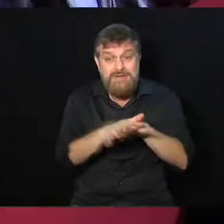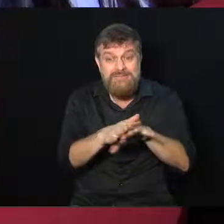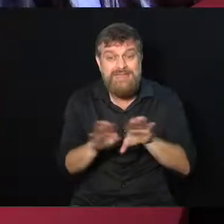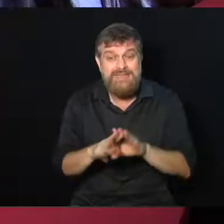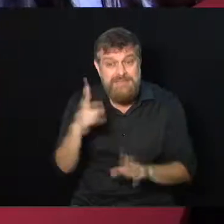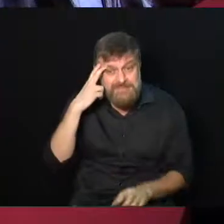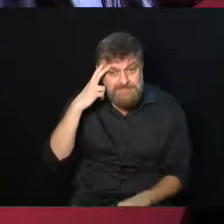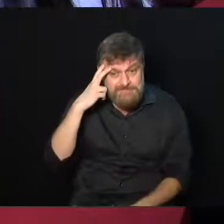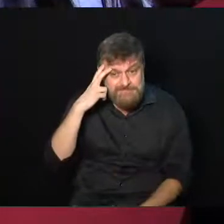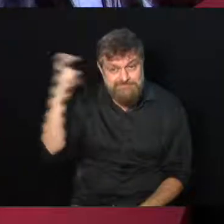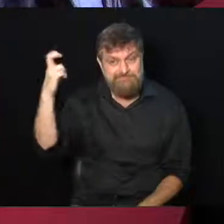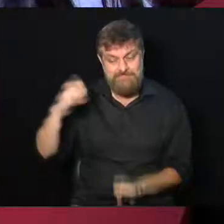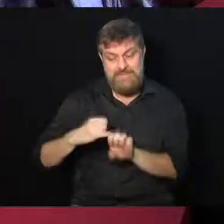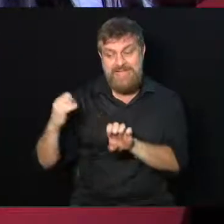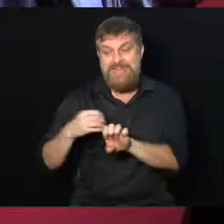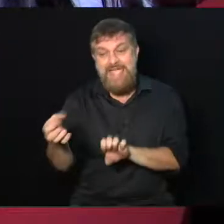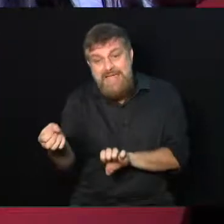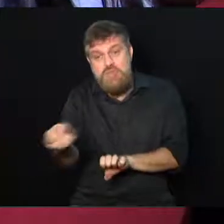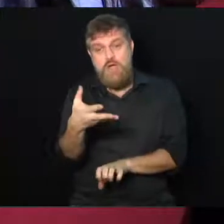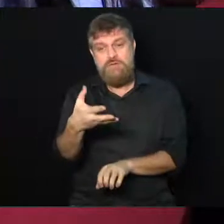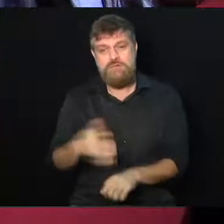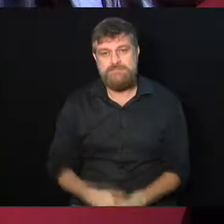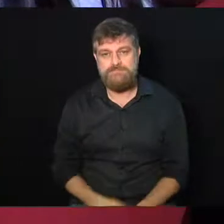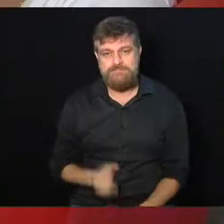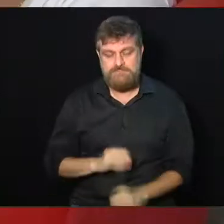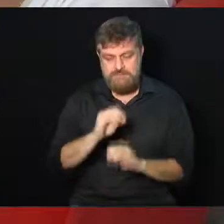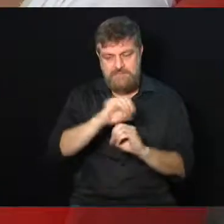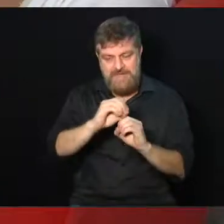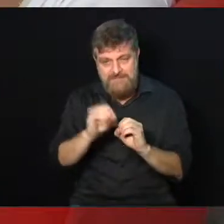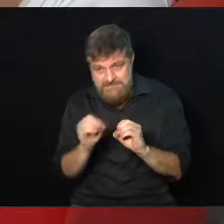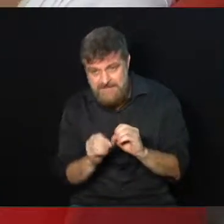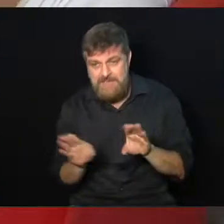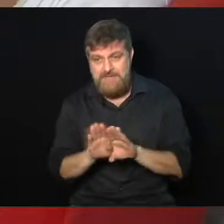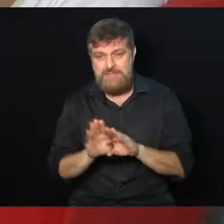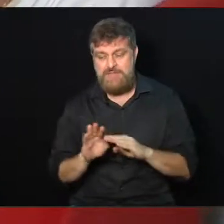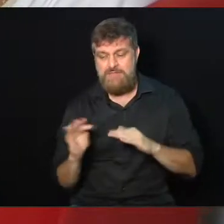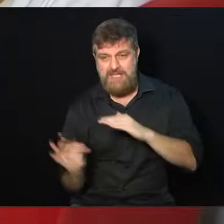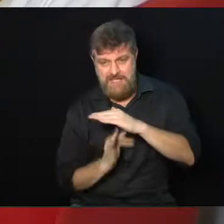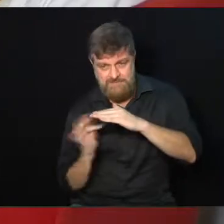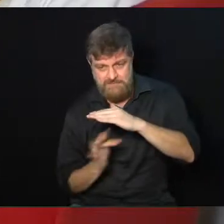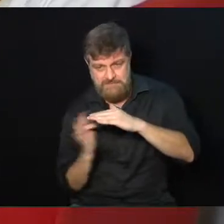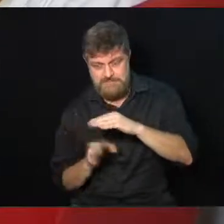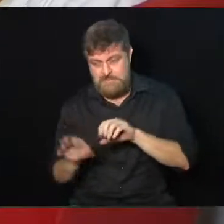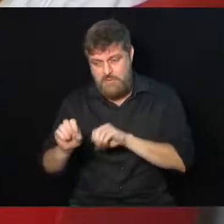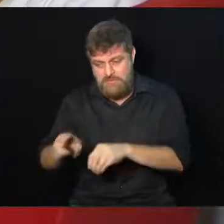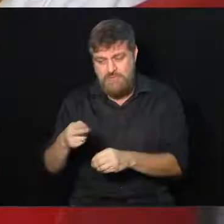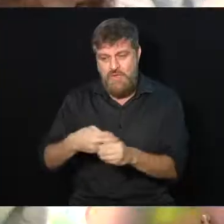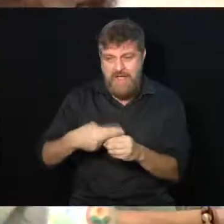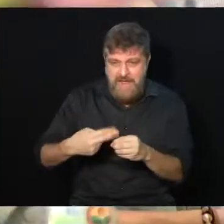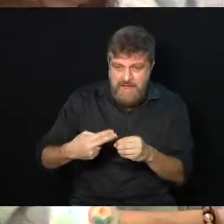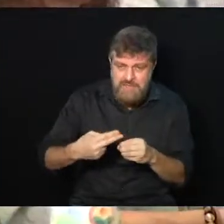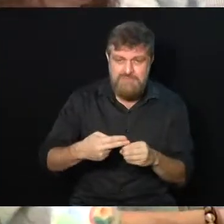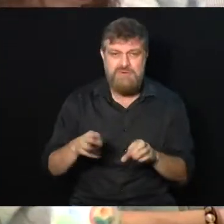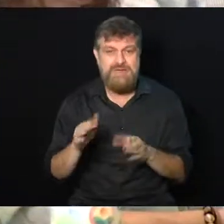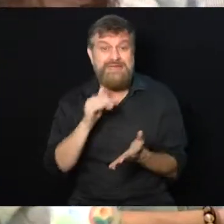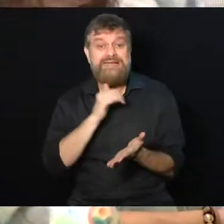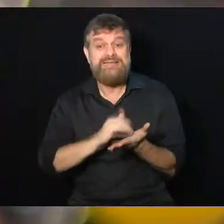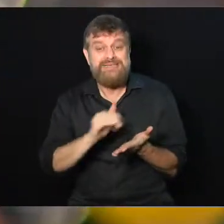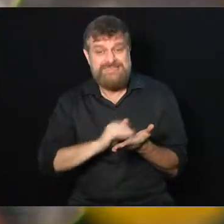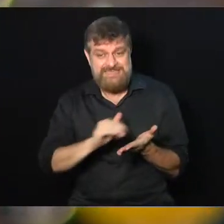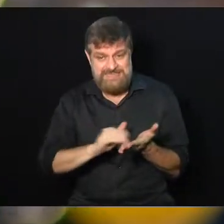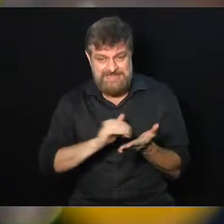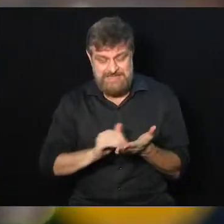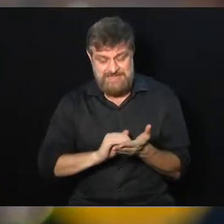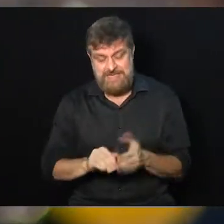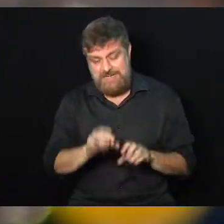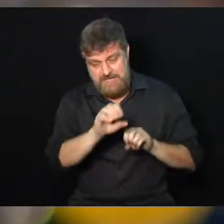A Semana de Educação reuniu a FEAC, a Fundação Educar, Unicamp e secretarias de educação